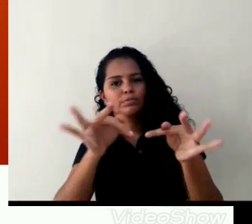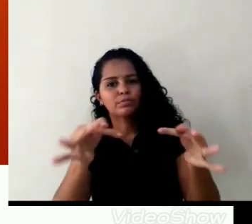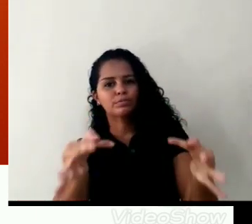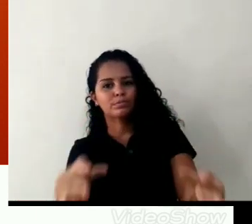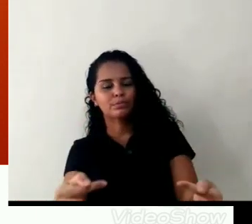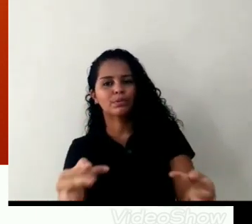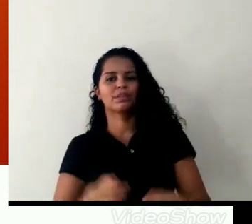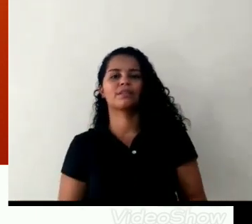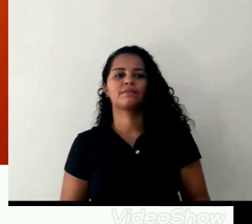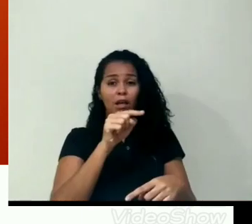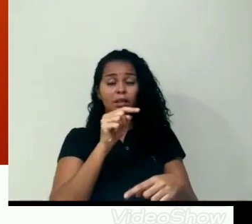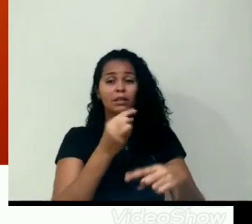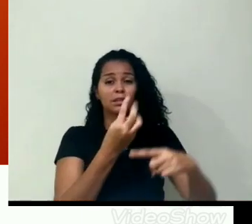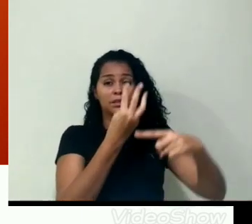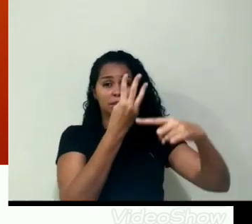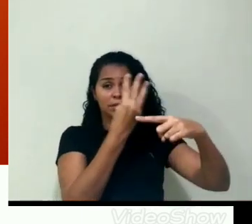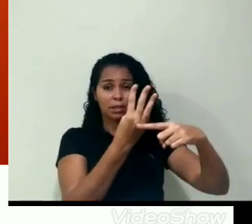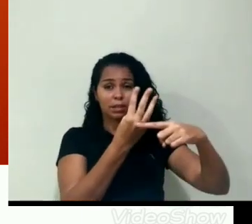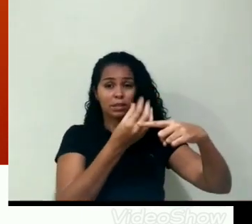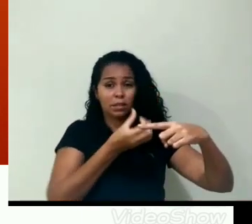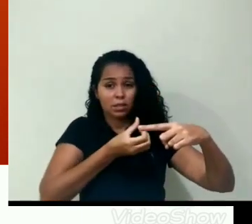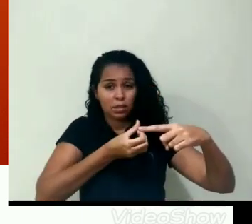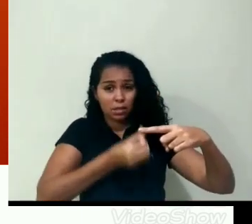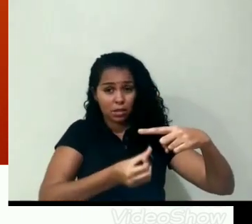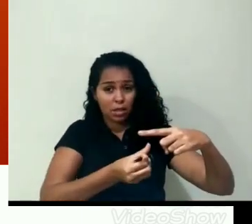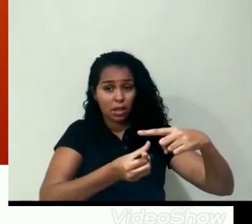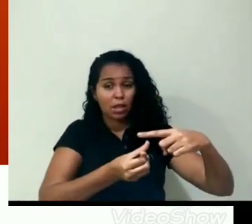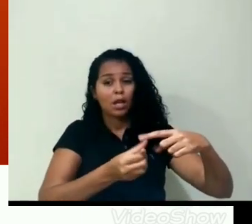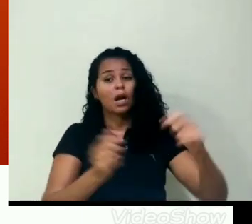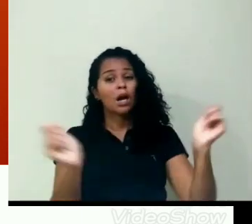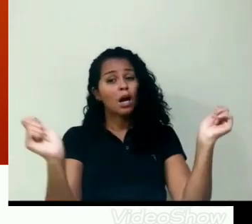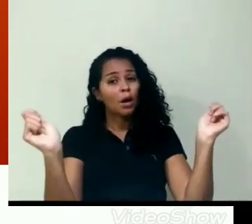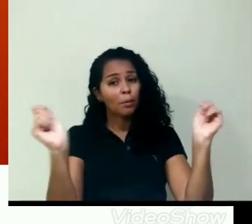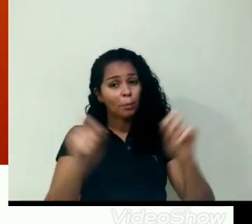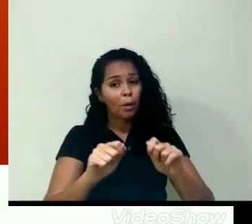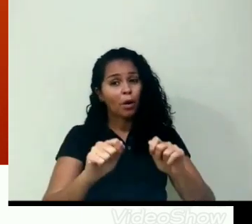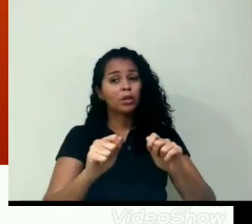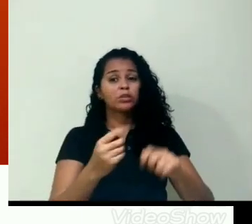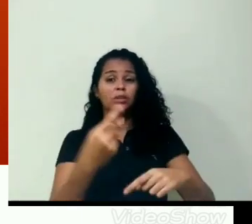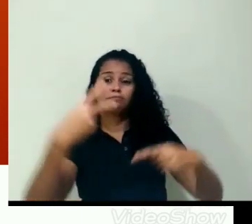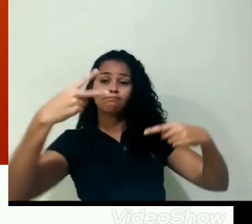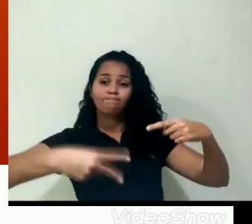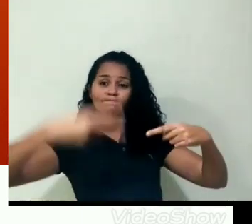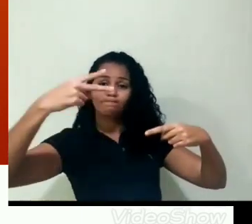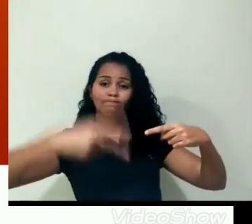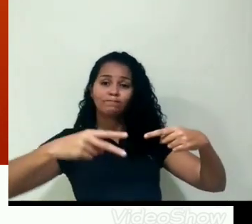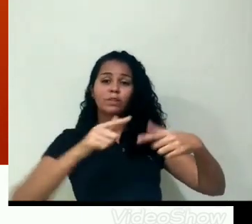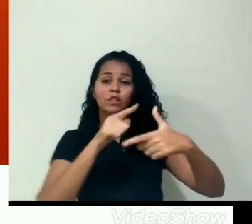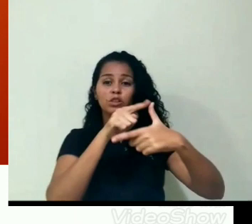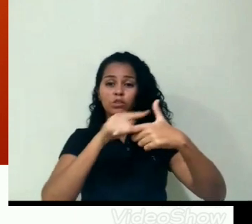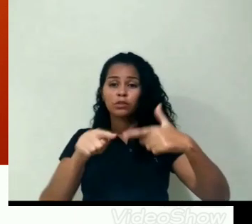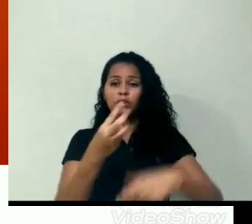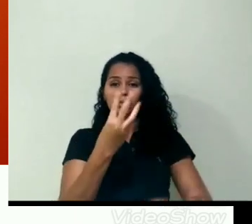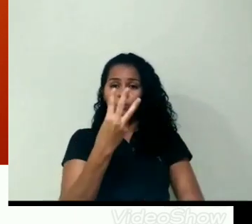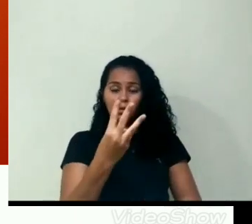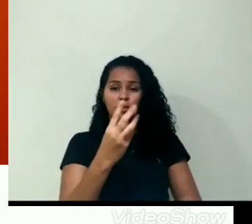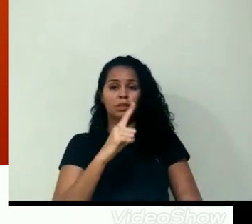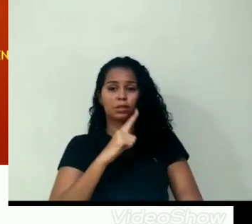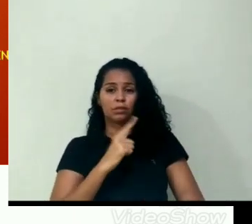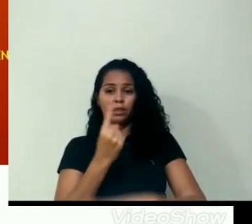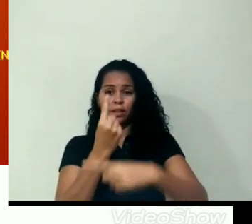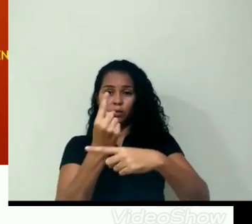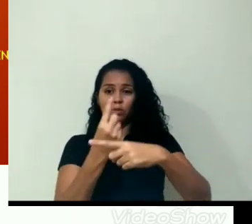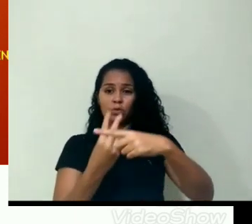por 3 e você obtém 1 sobre 2. Vamos agora ver o que fazer quando os denominadores são